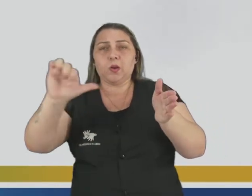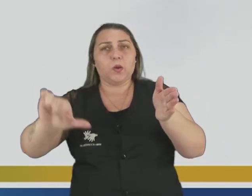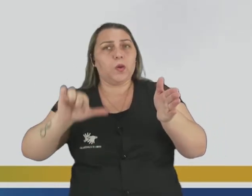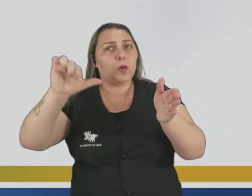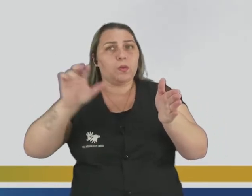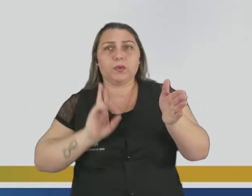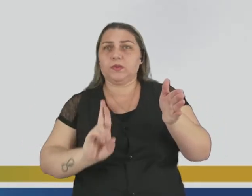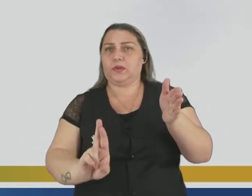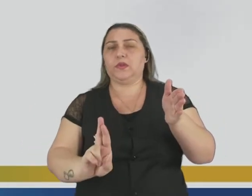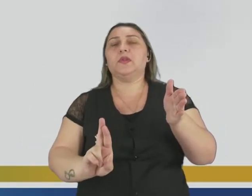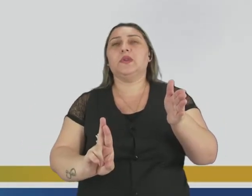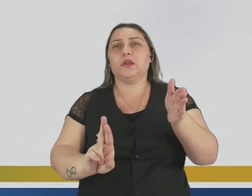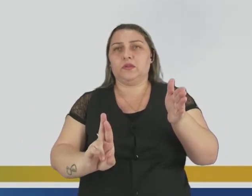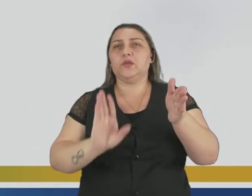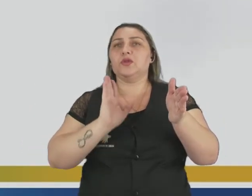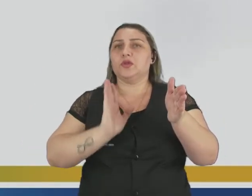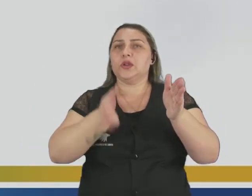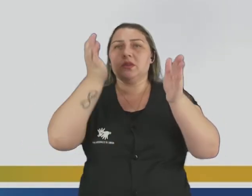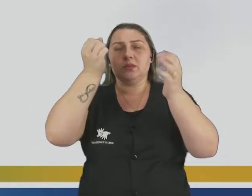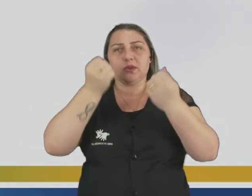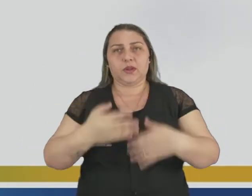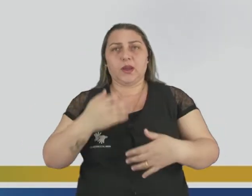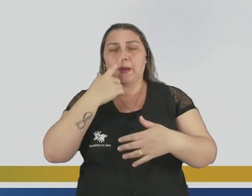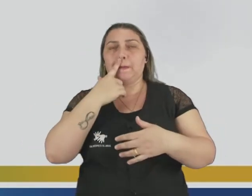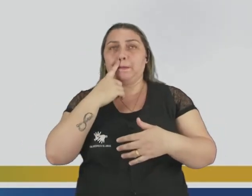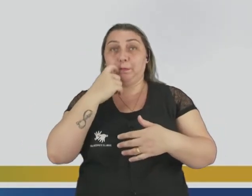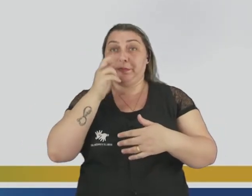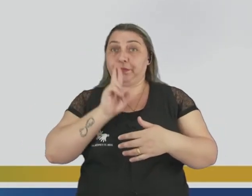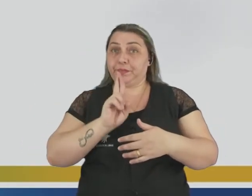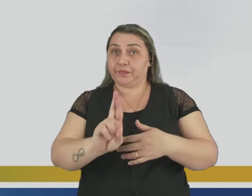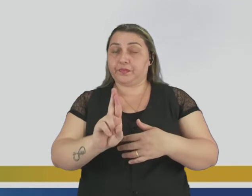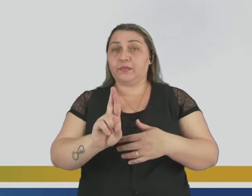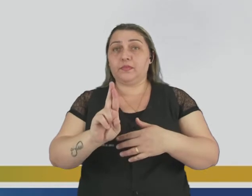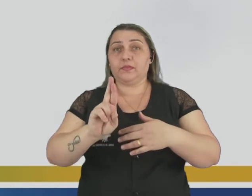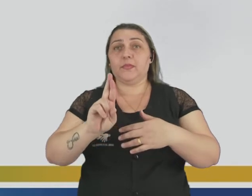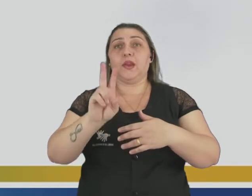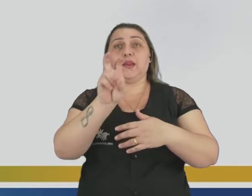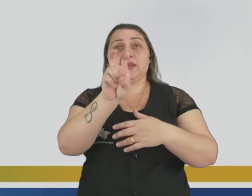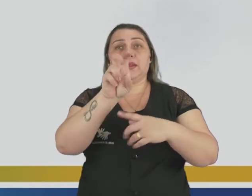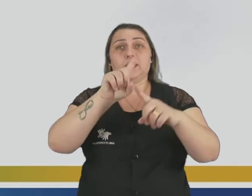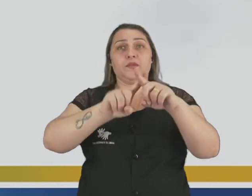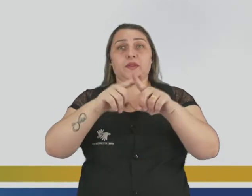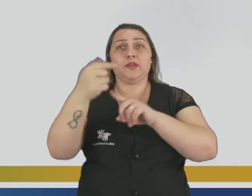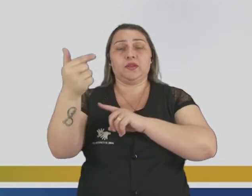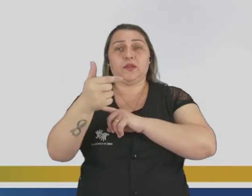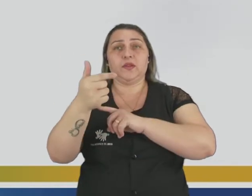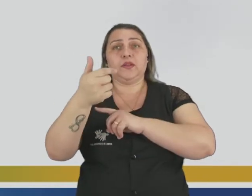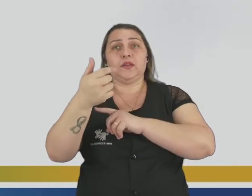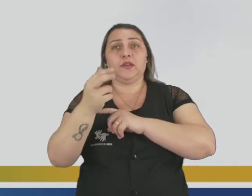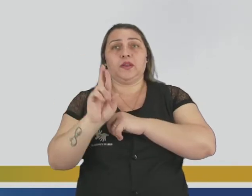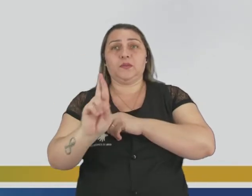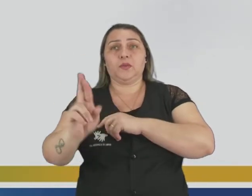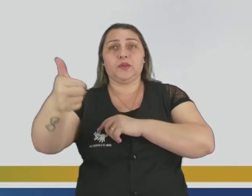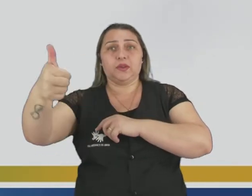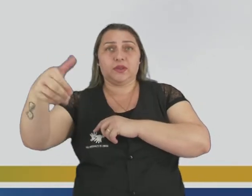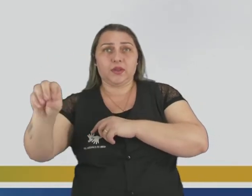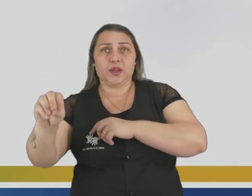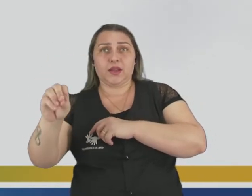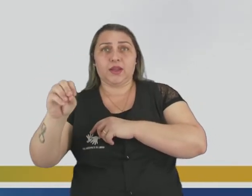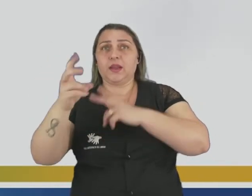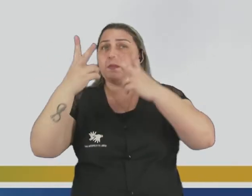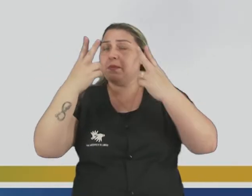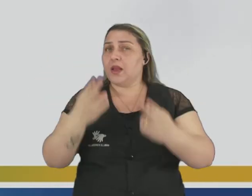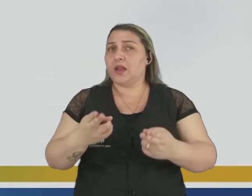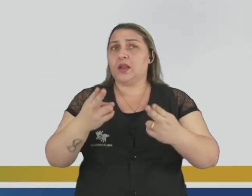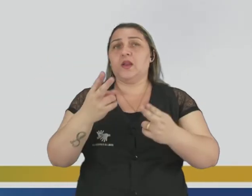altera o produto, que eu acabei de falar. Ou seja, o resultado de 5 vezes 2 é igual a 10. É o mesmo